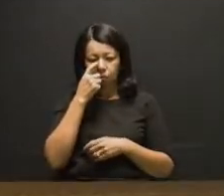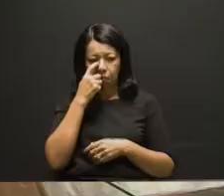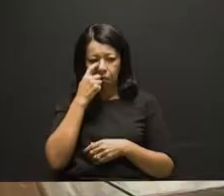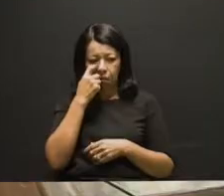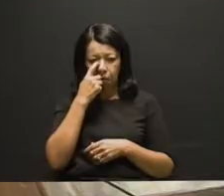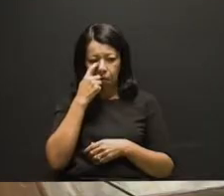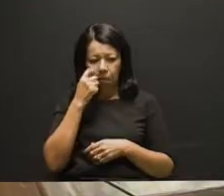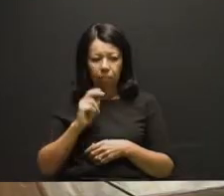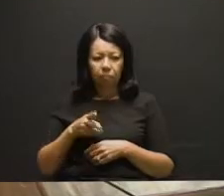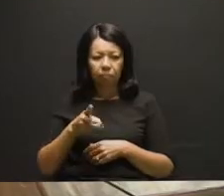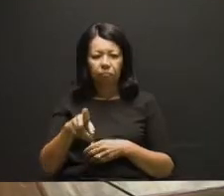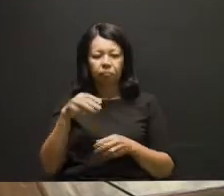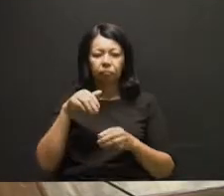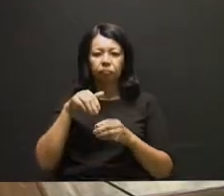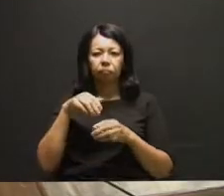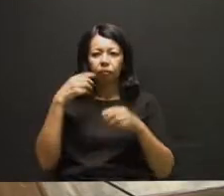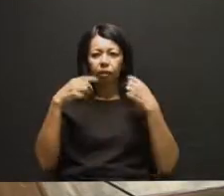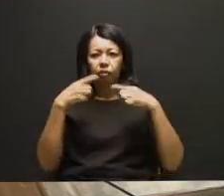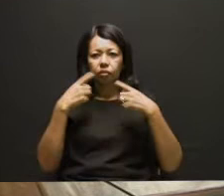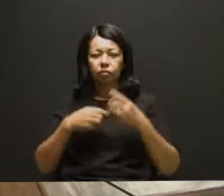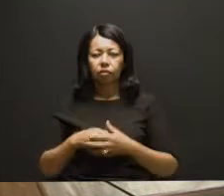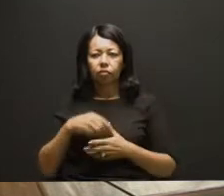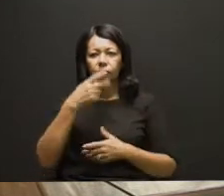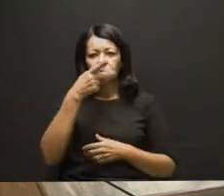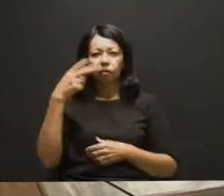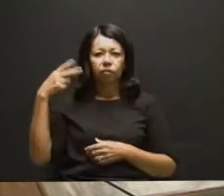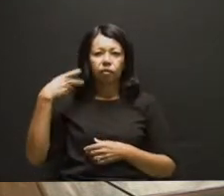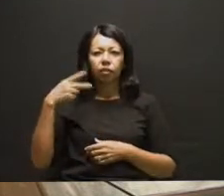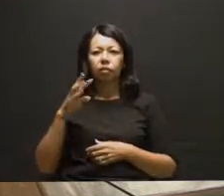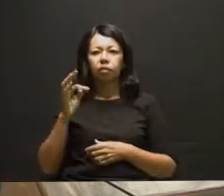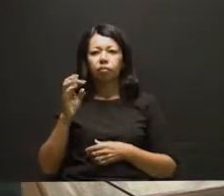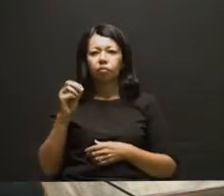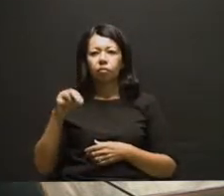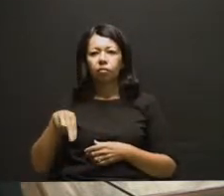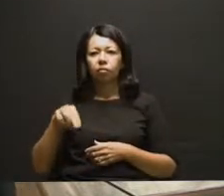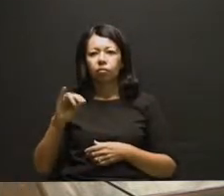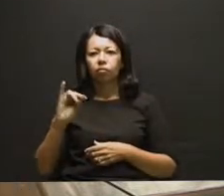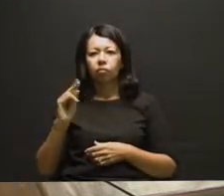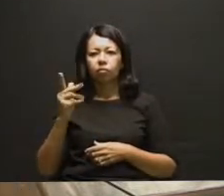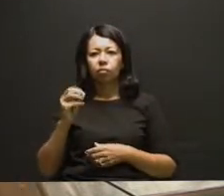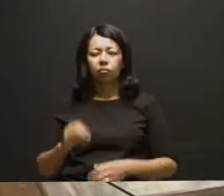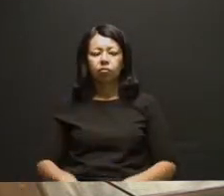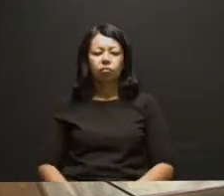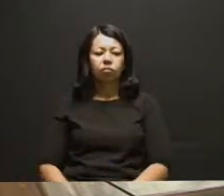continua em discussão com a palavra o vereador toninho vieira